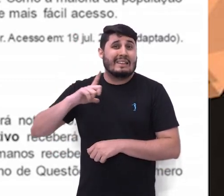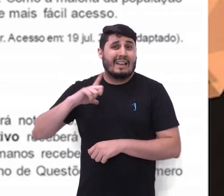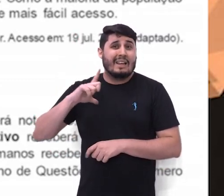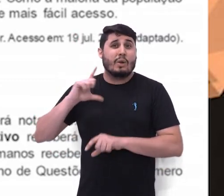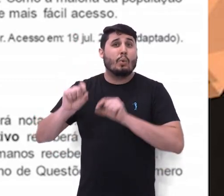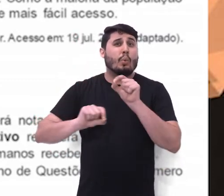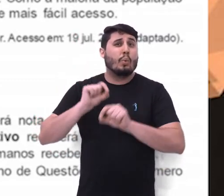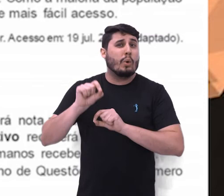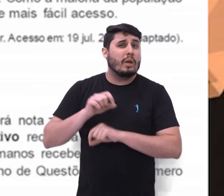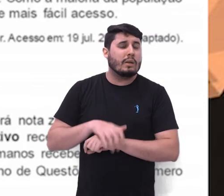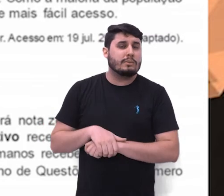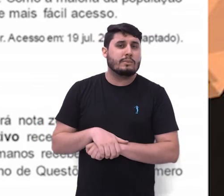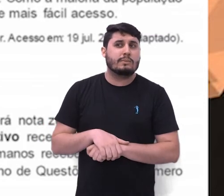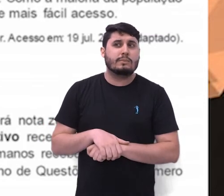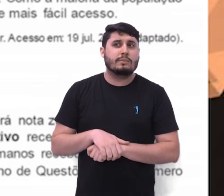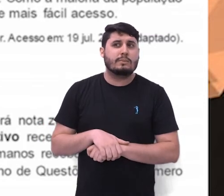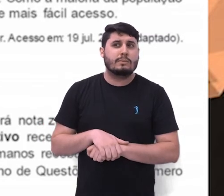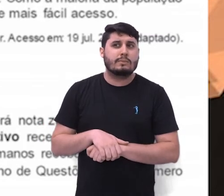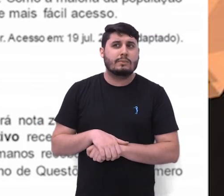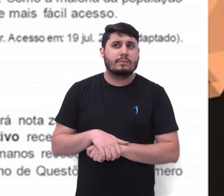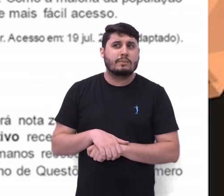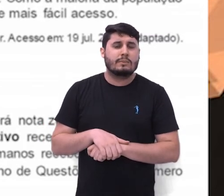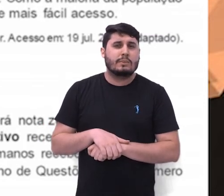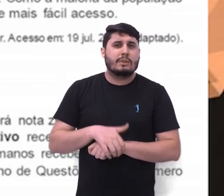ocupa a posição de